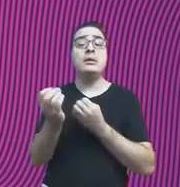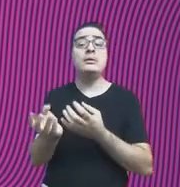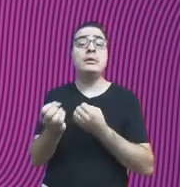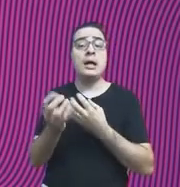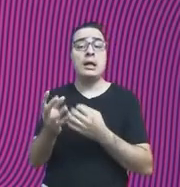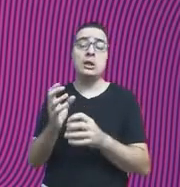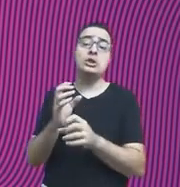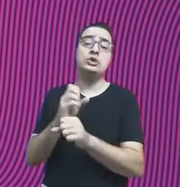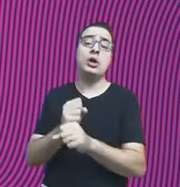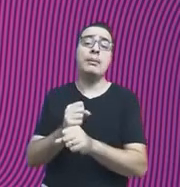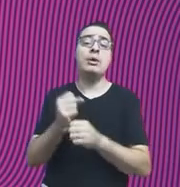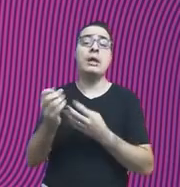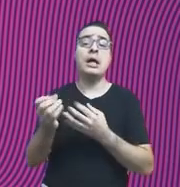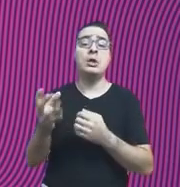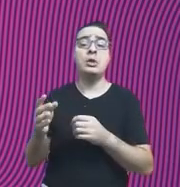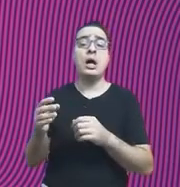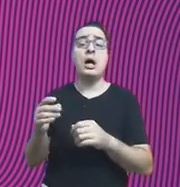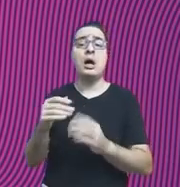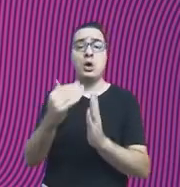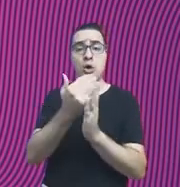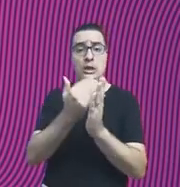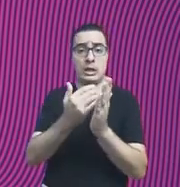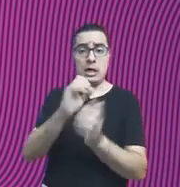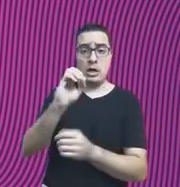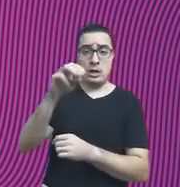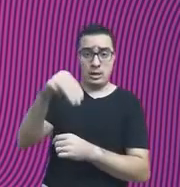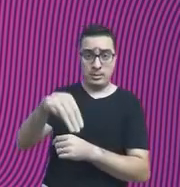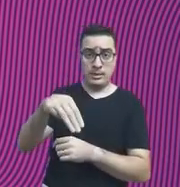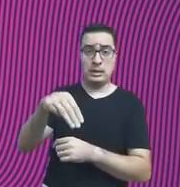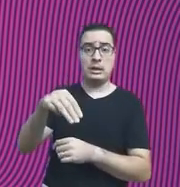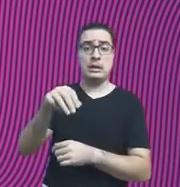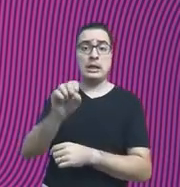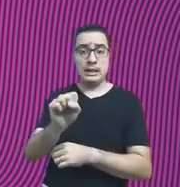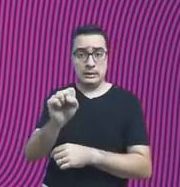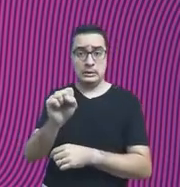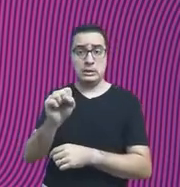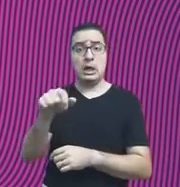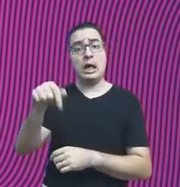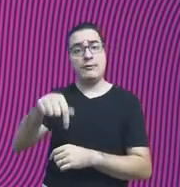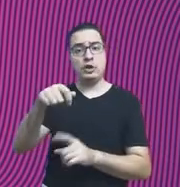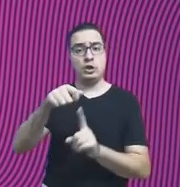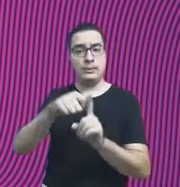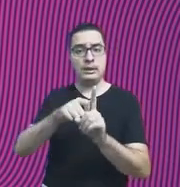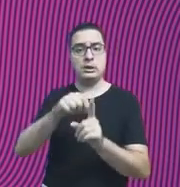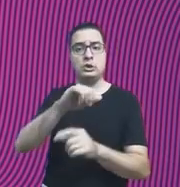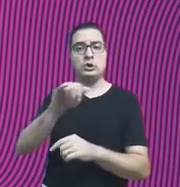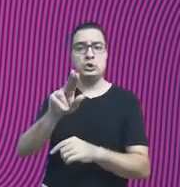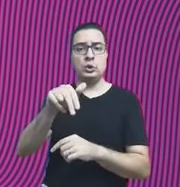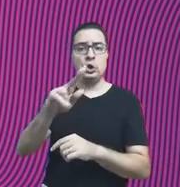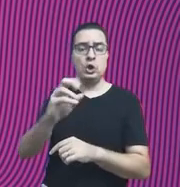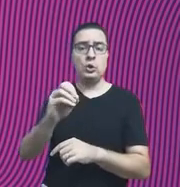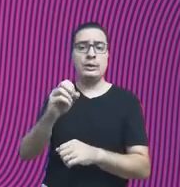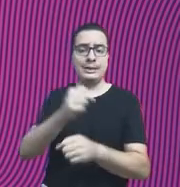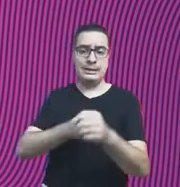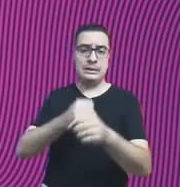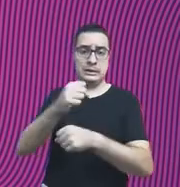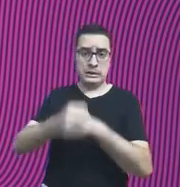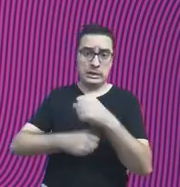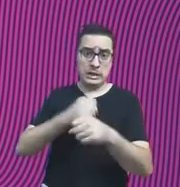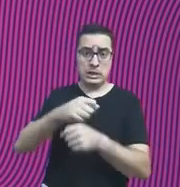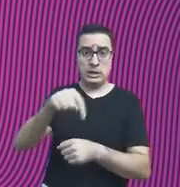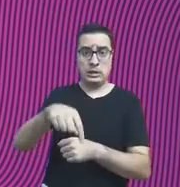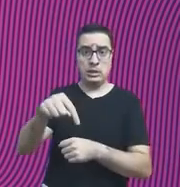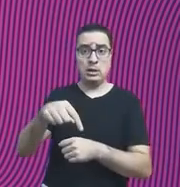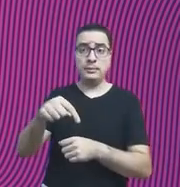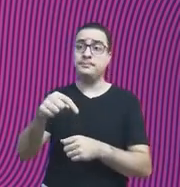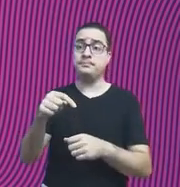dado da Organização Mundial da Saúde, publicado este ano, em junho deste ano, que mostra que a média mundial fora da Covid, isto